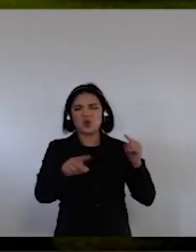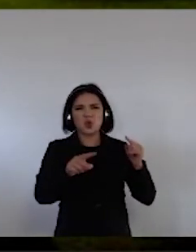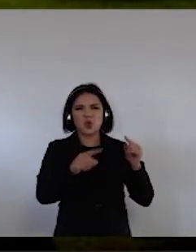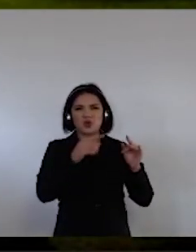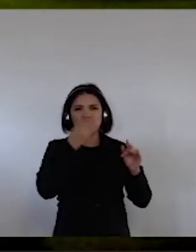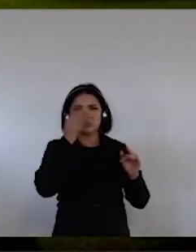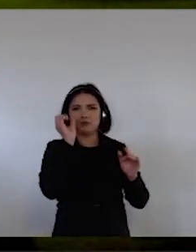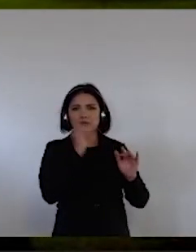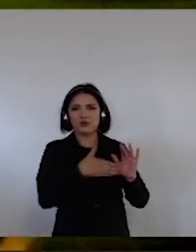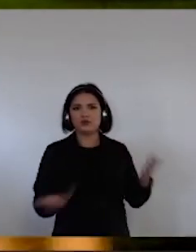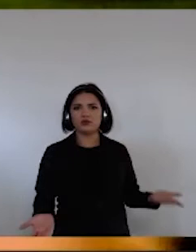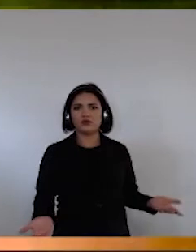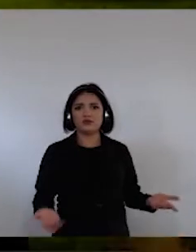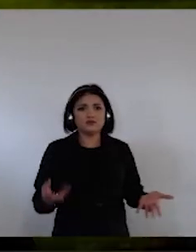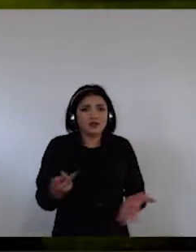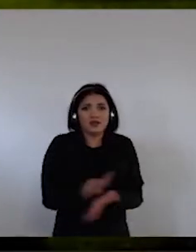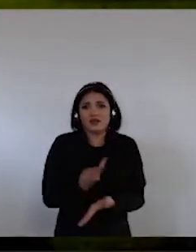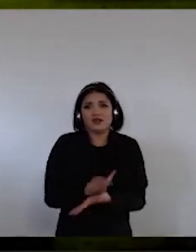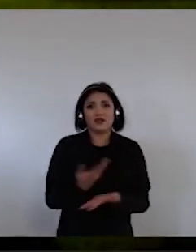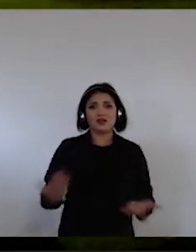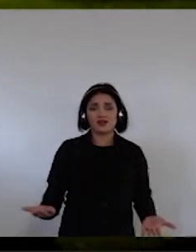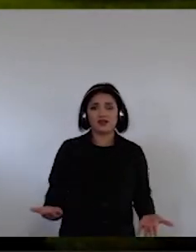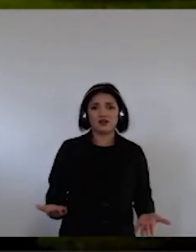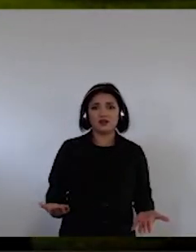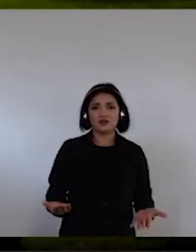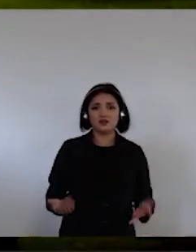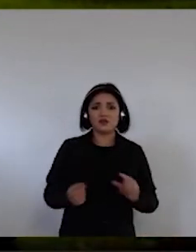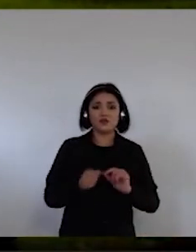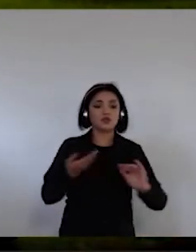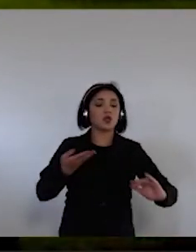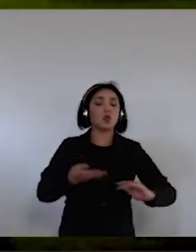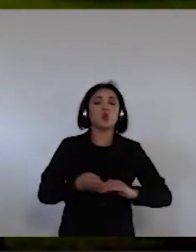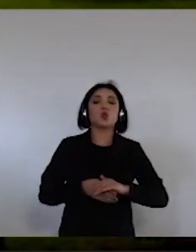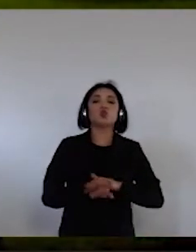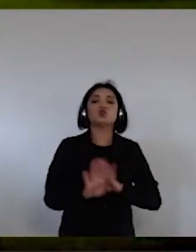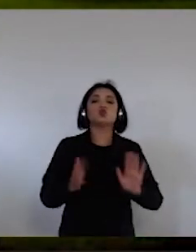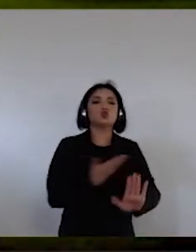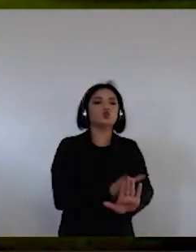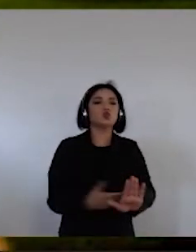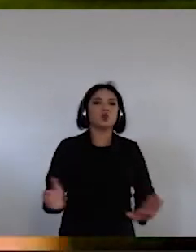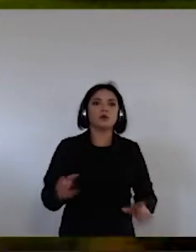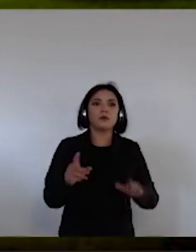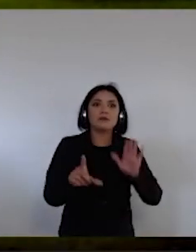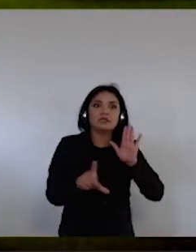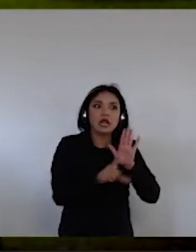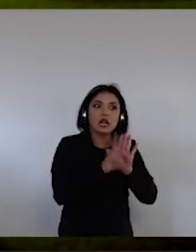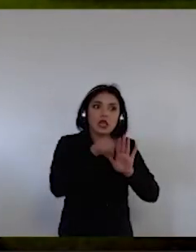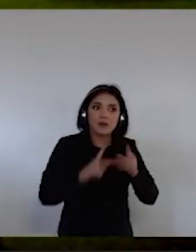no início do julgamento, a sustentação oral não vale mais nada, quem já palpitou não lembra mais o que palpitou,